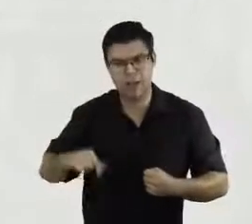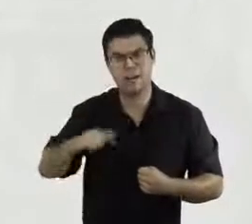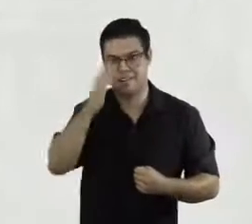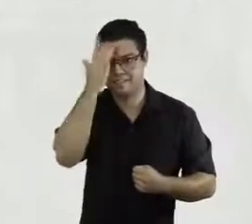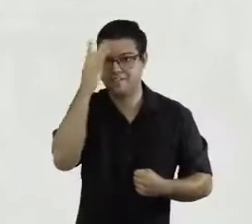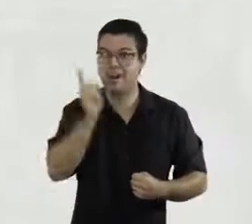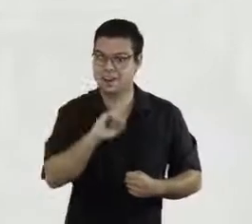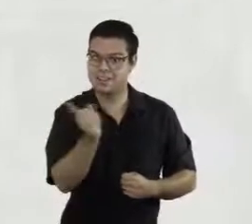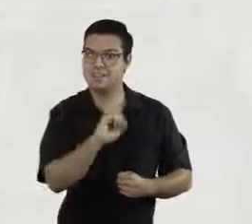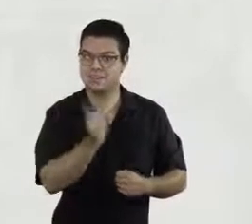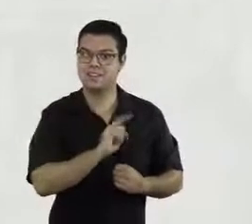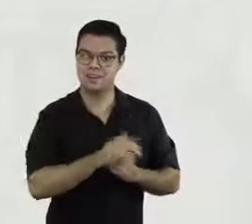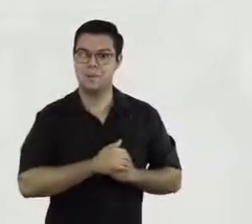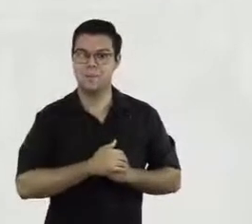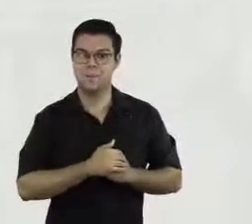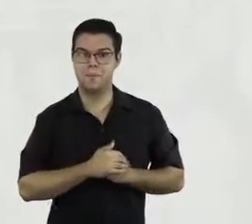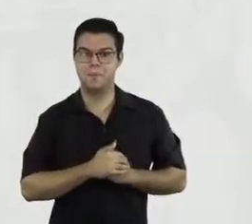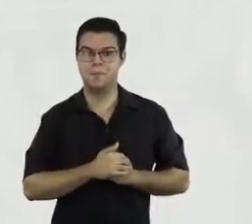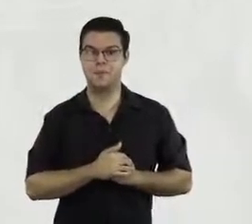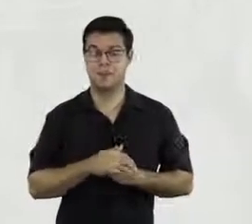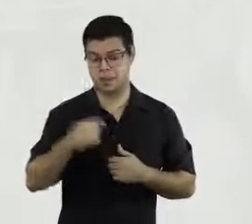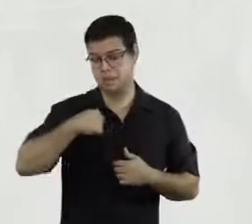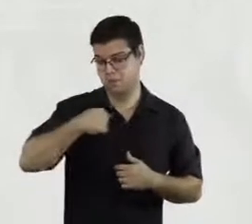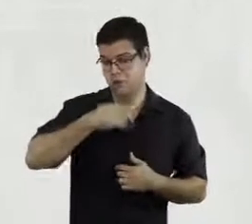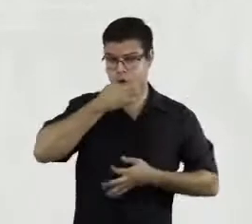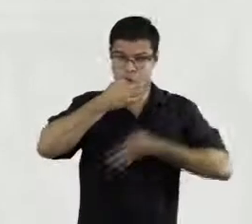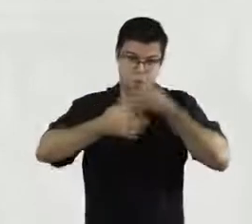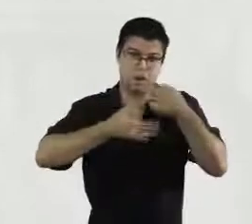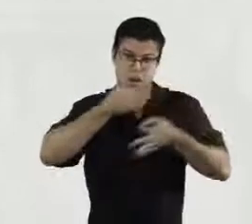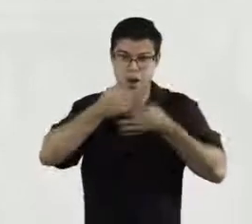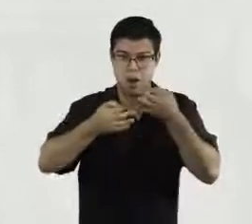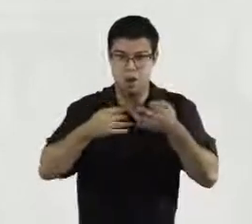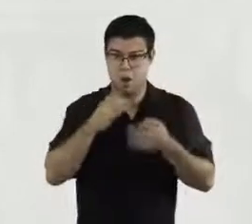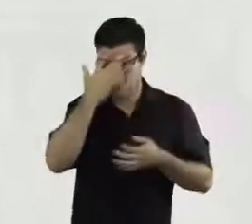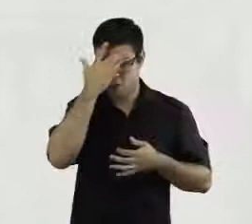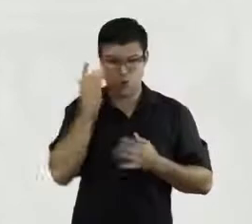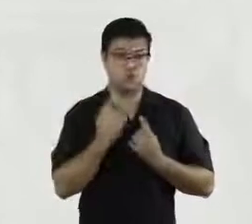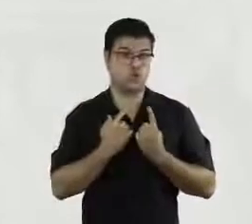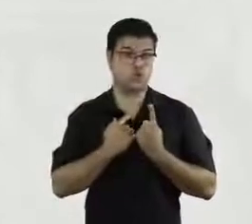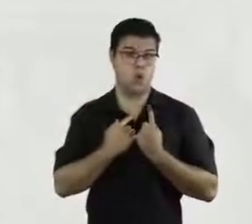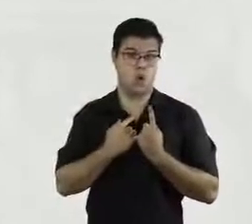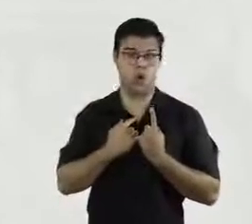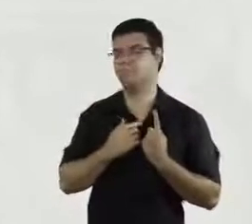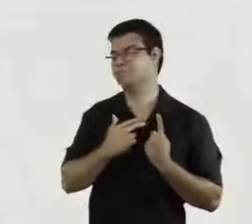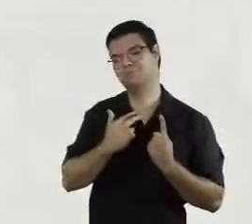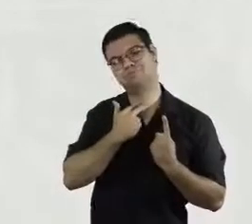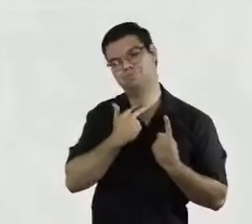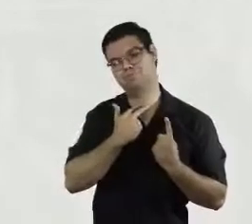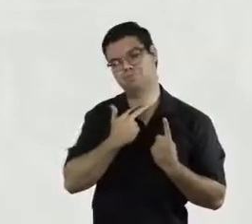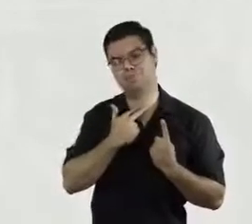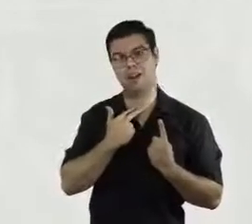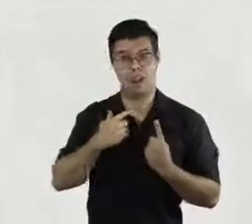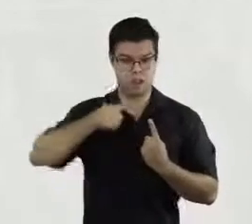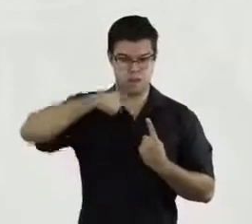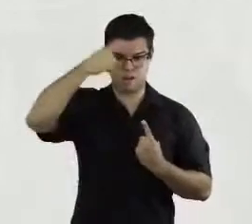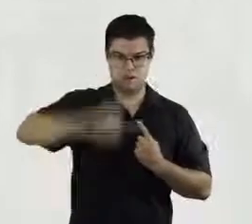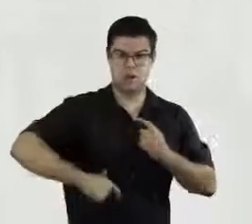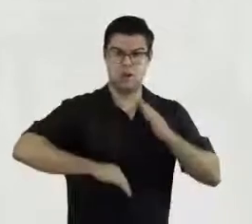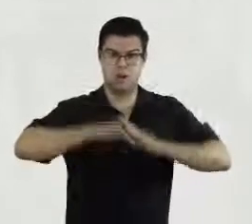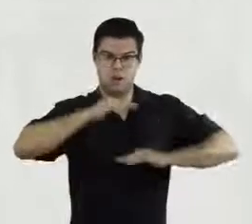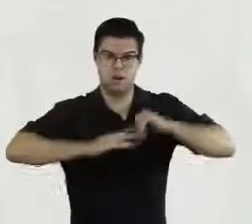trabalho que se pode fazer mais, penso eu, no âmbito solitário do bibliógrafo.